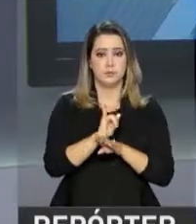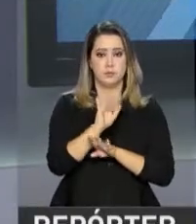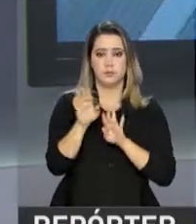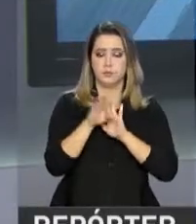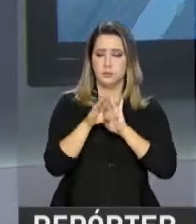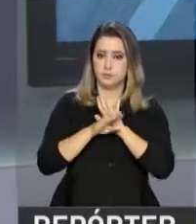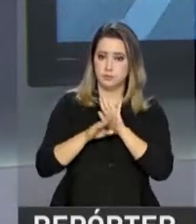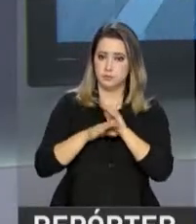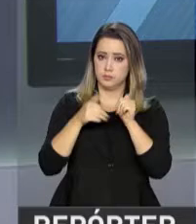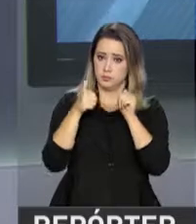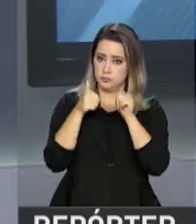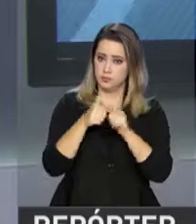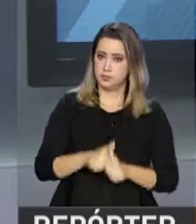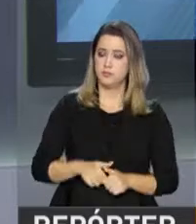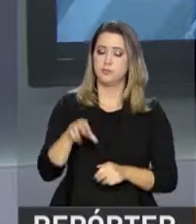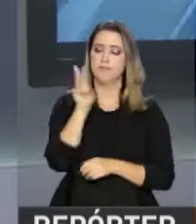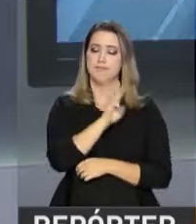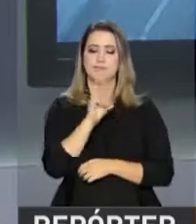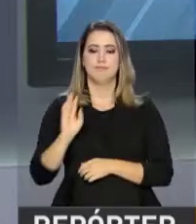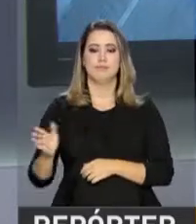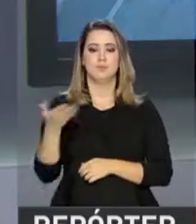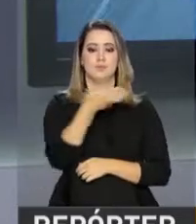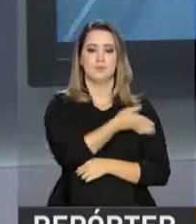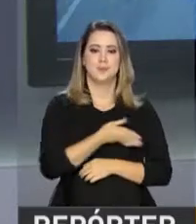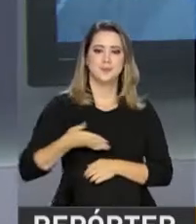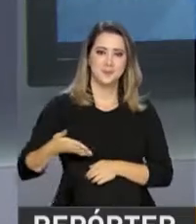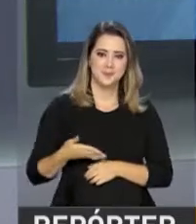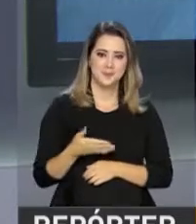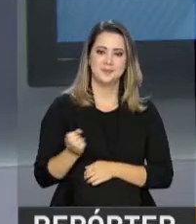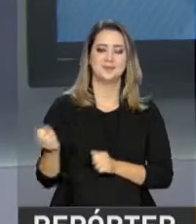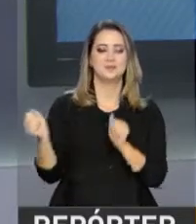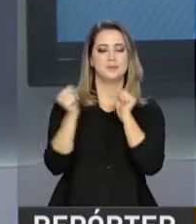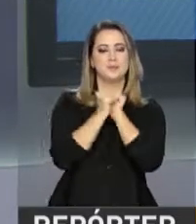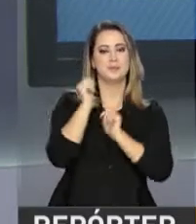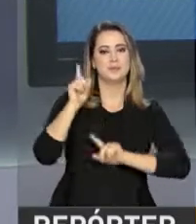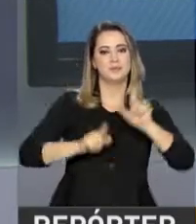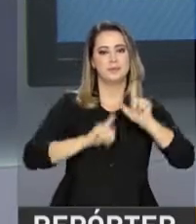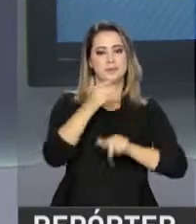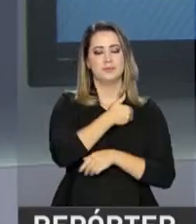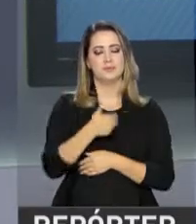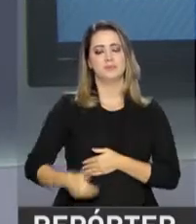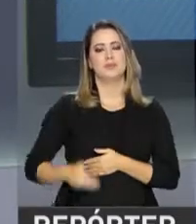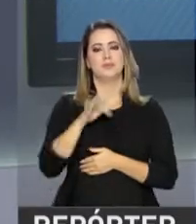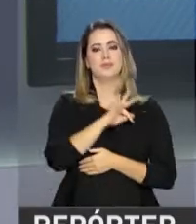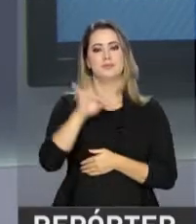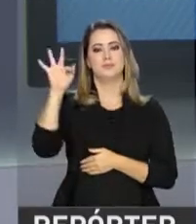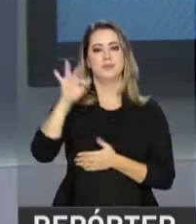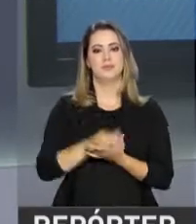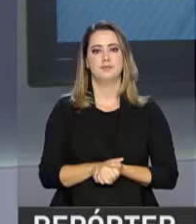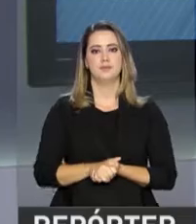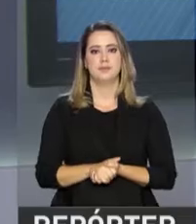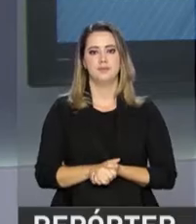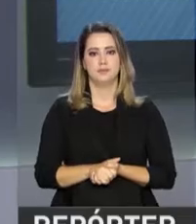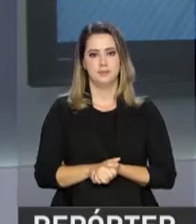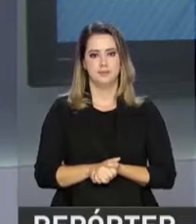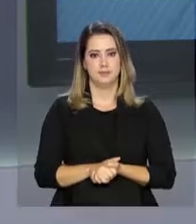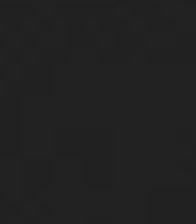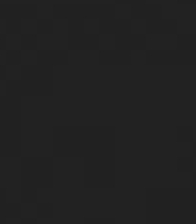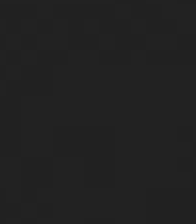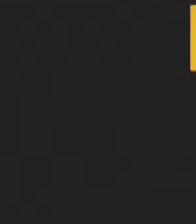e toda a programação também está na página da nbr na internet continue com a gente na nbr a tv do governo federal